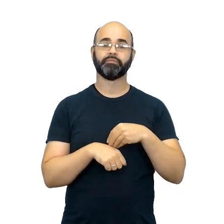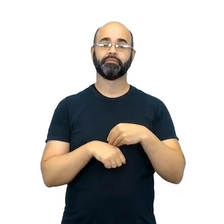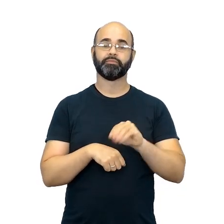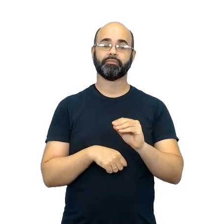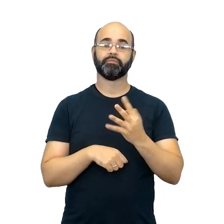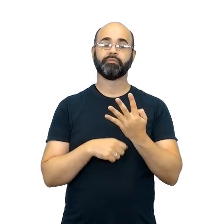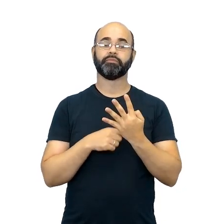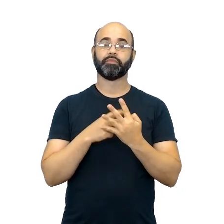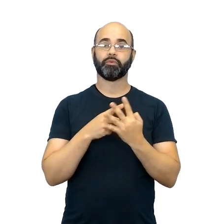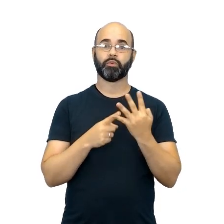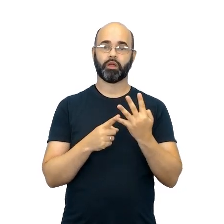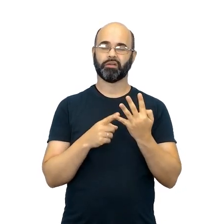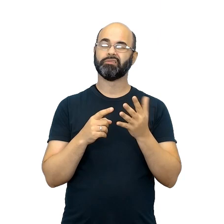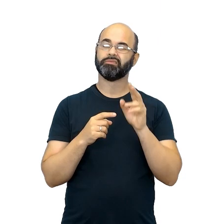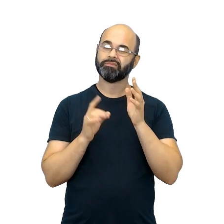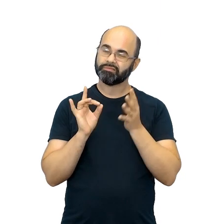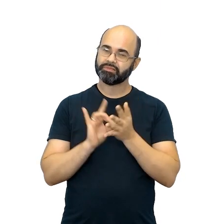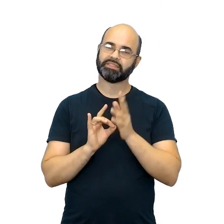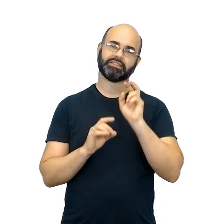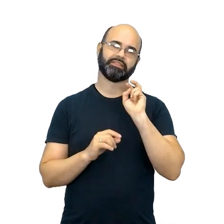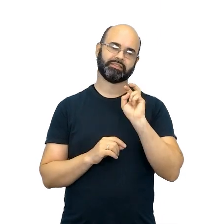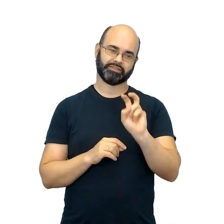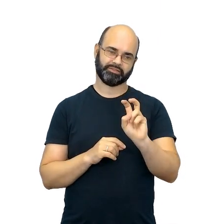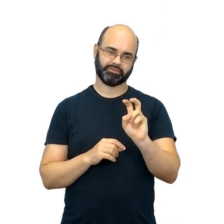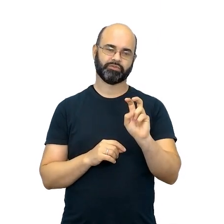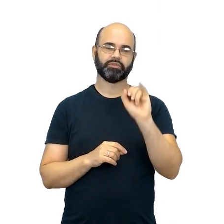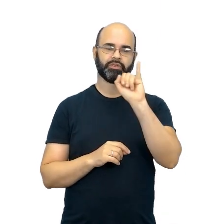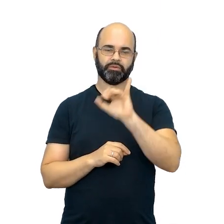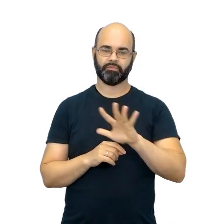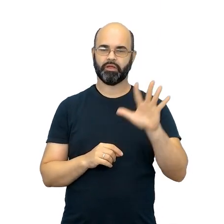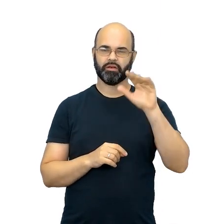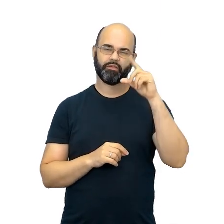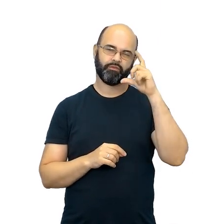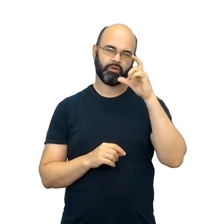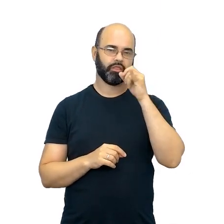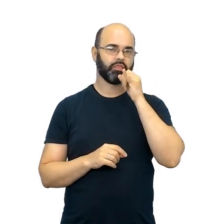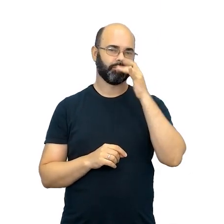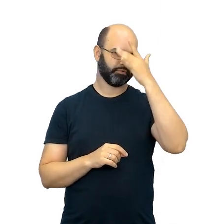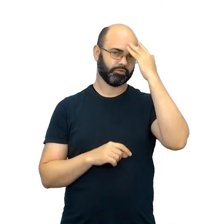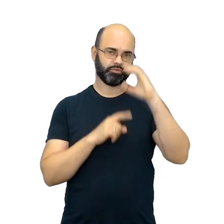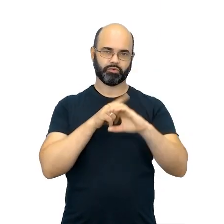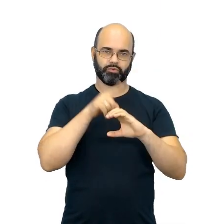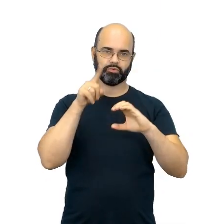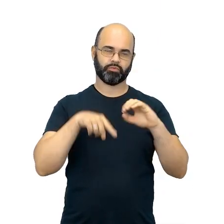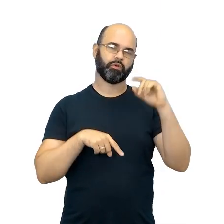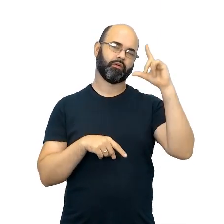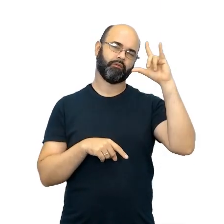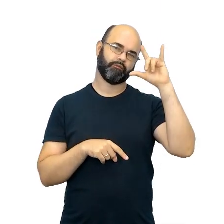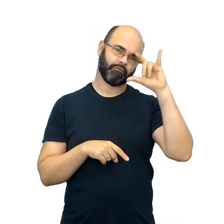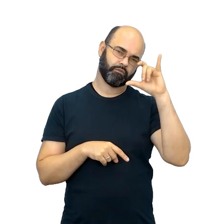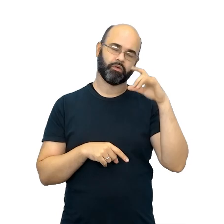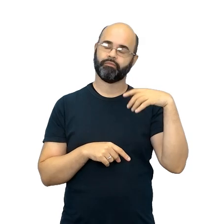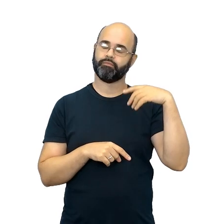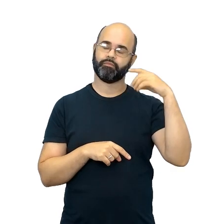mínimo. 5, na verdade. A imagem do cientista, uma fotografia dele ou um desenho, dependendo da